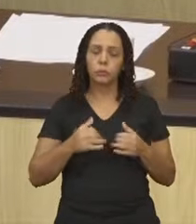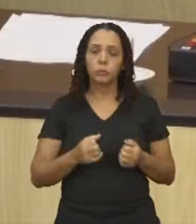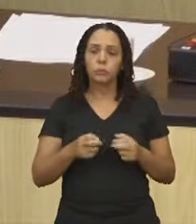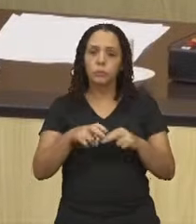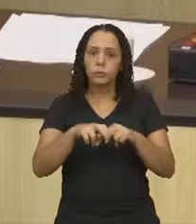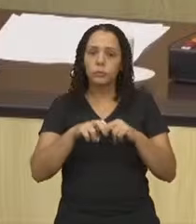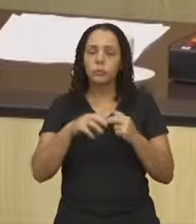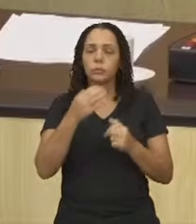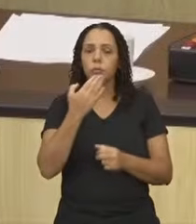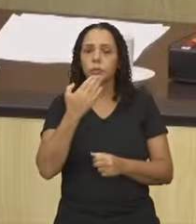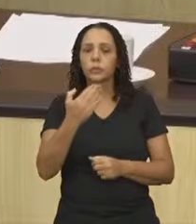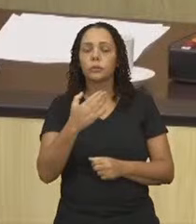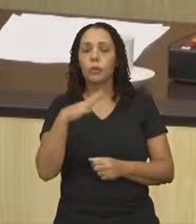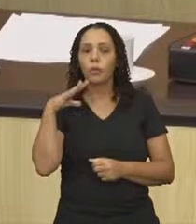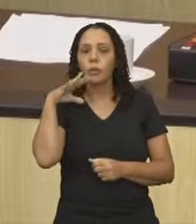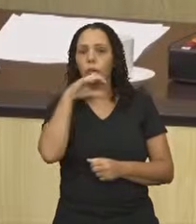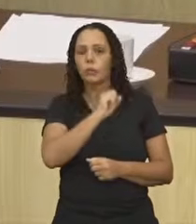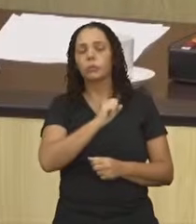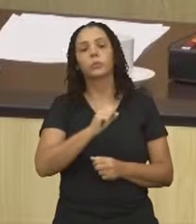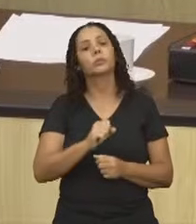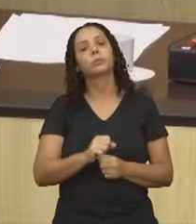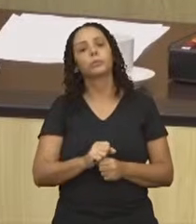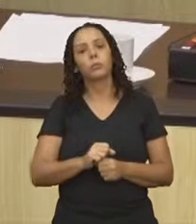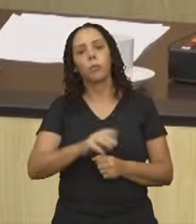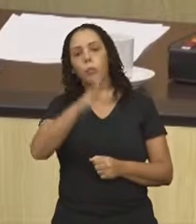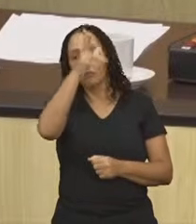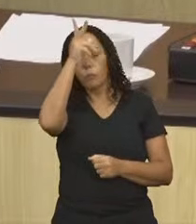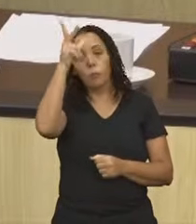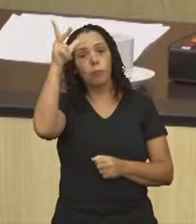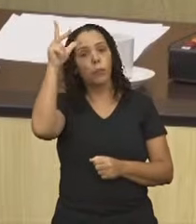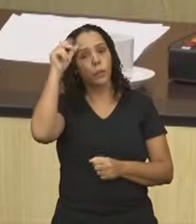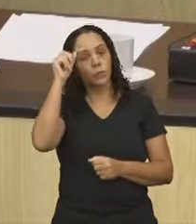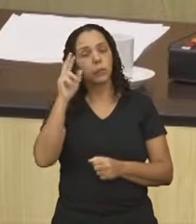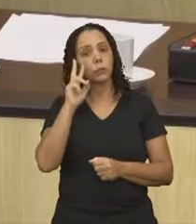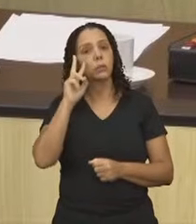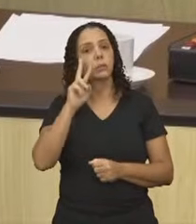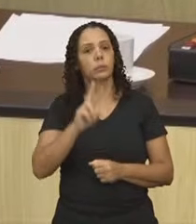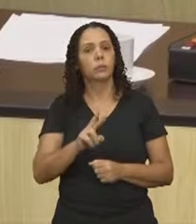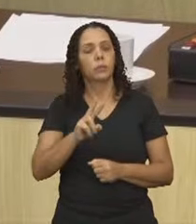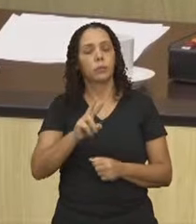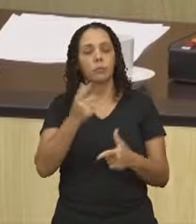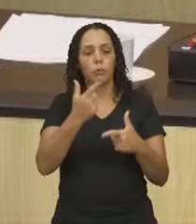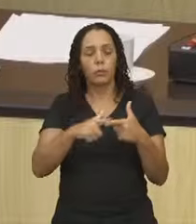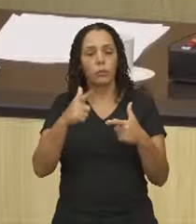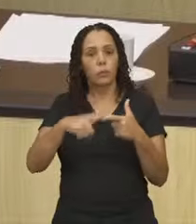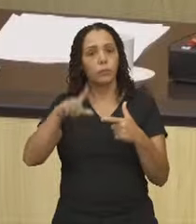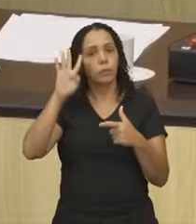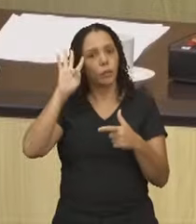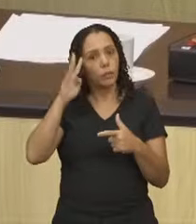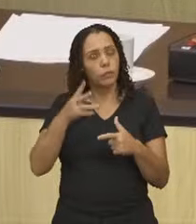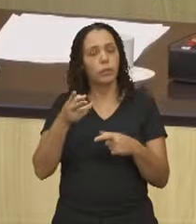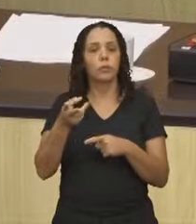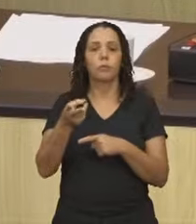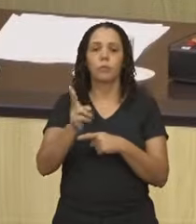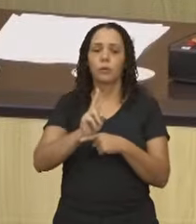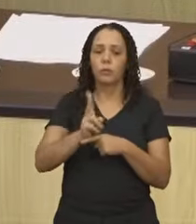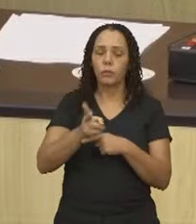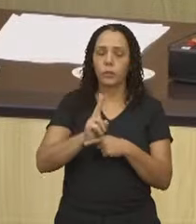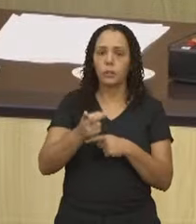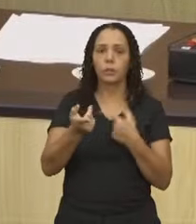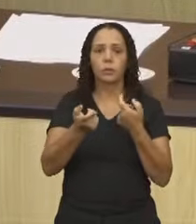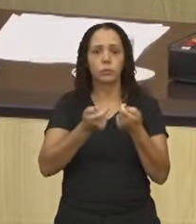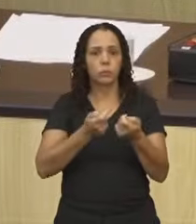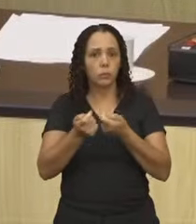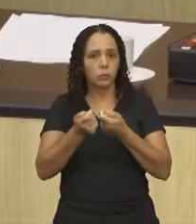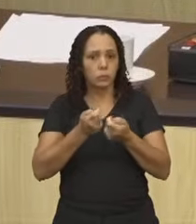solicitamos a imediata atuação da Prefeitura de São José dos Campos, com medidas de fiscalização e controle,